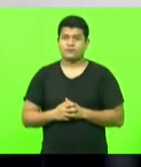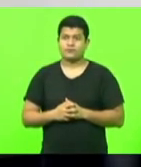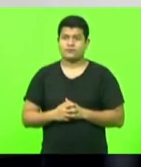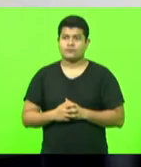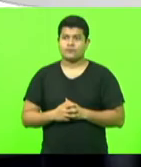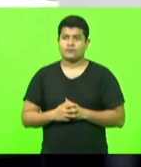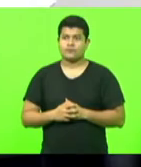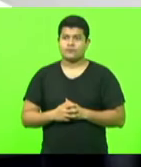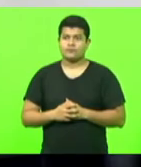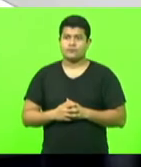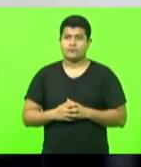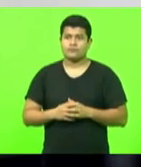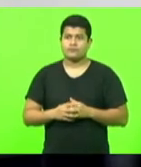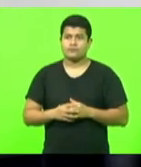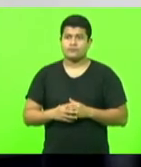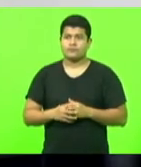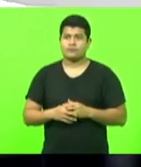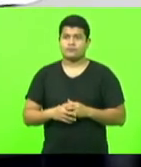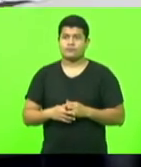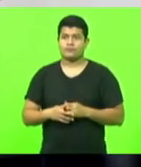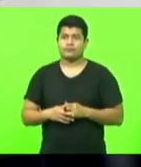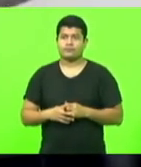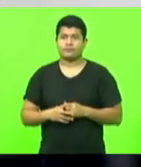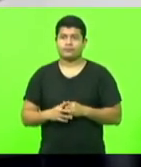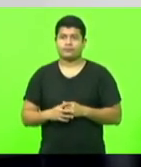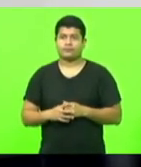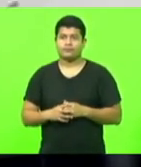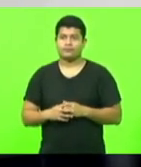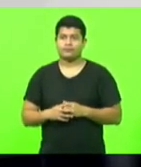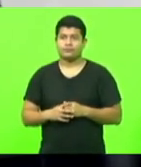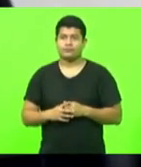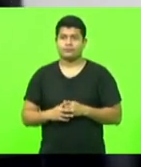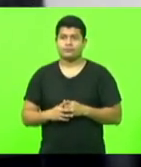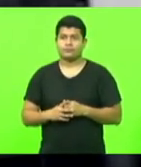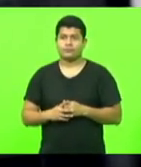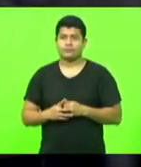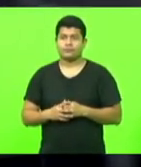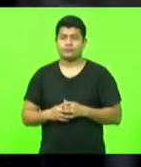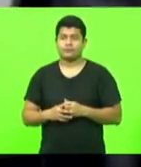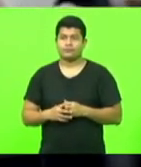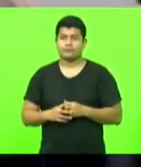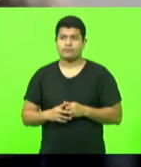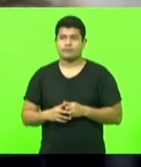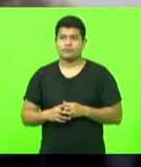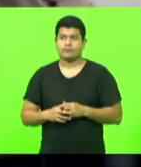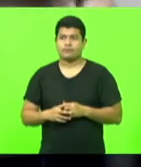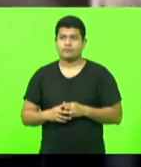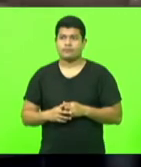Acho que tem que ver o nome lá.